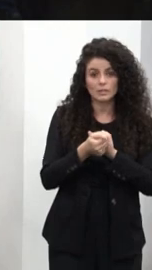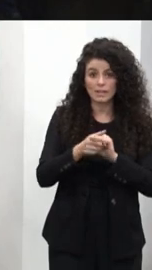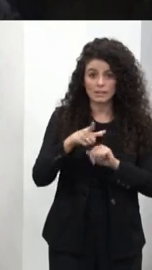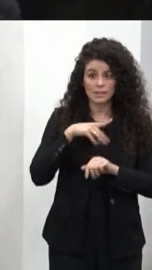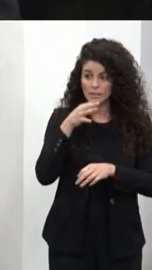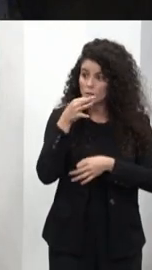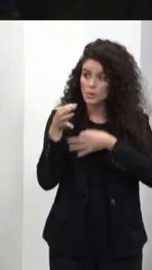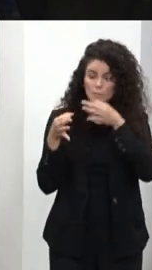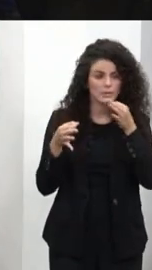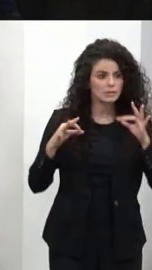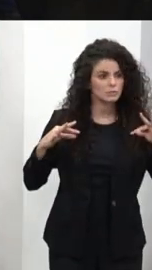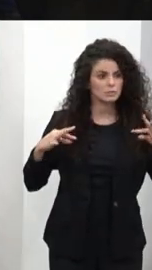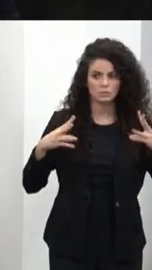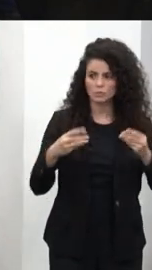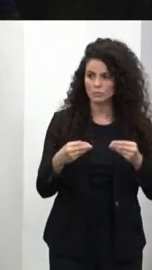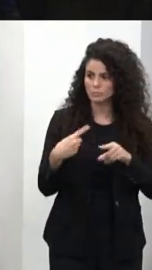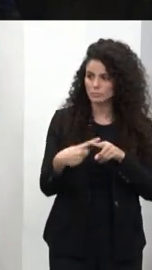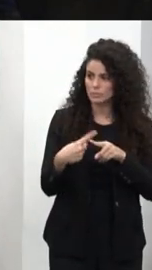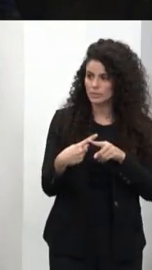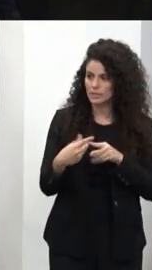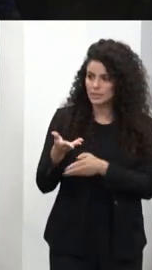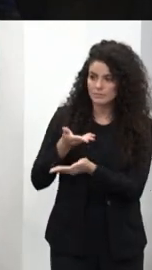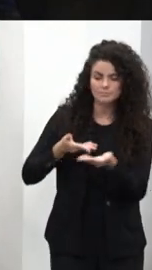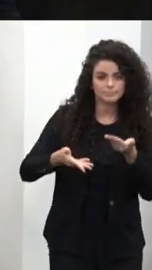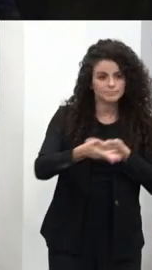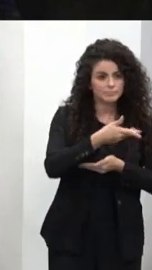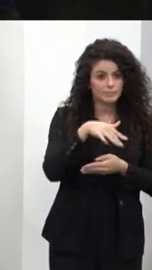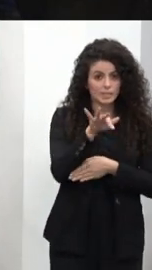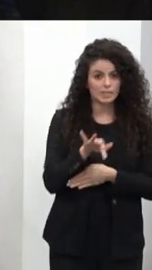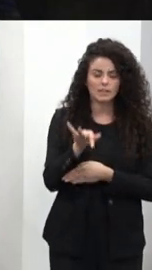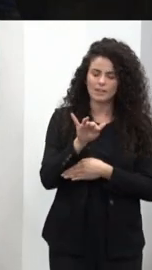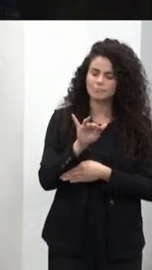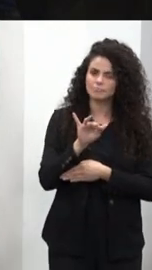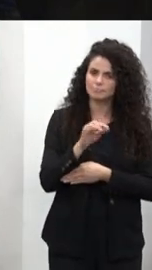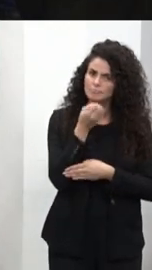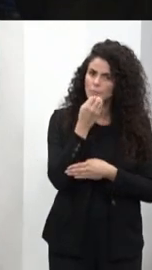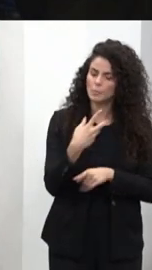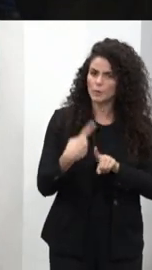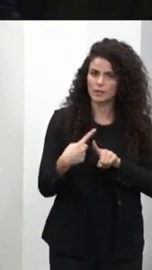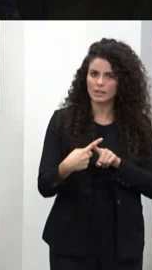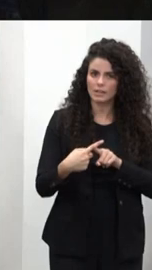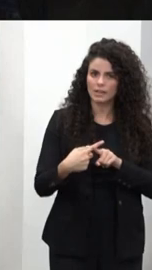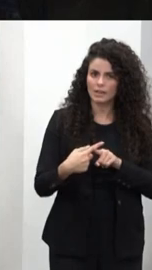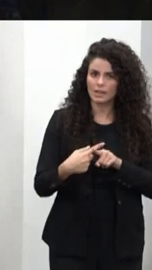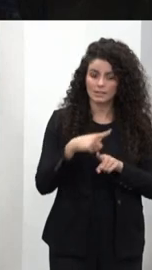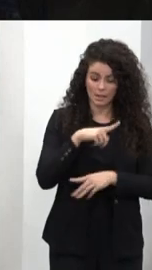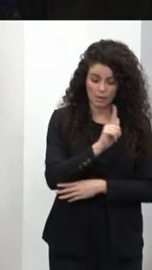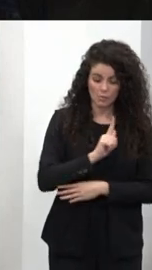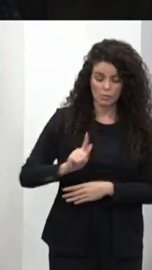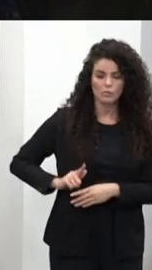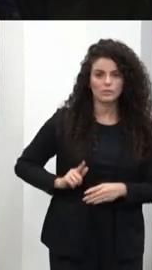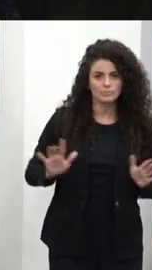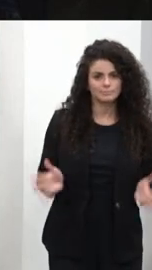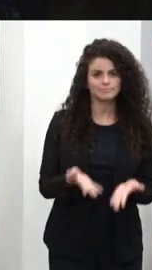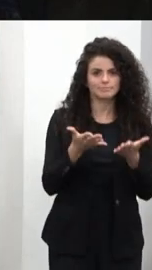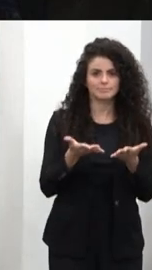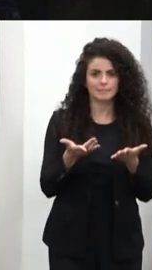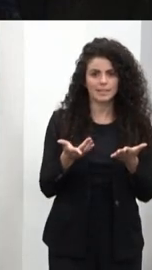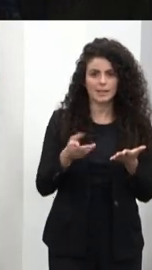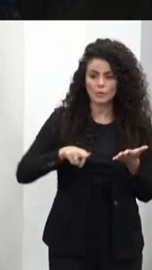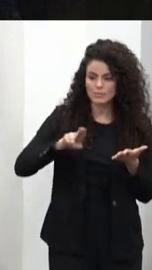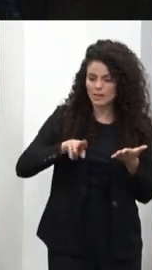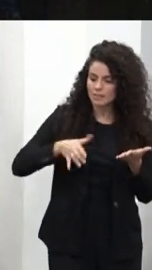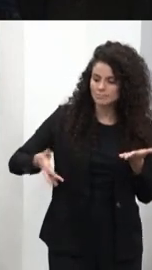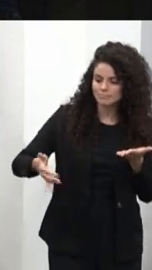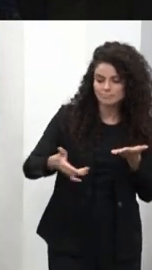isso essa iniciativa de federalização é muito positiva por parte do governo Porque de fato a gente tem a possibilidade de usar os recursos de